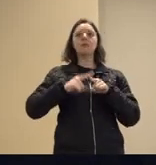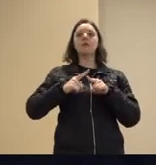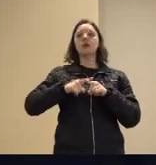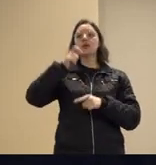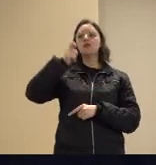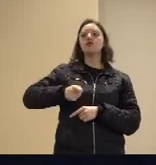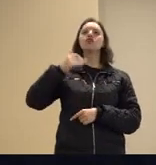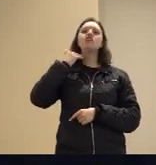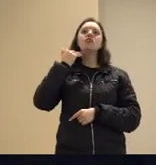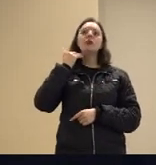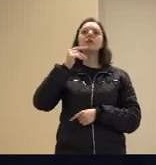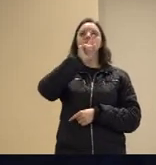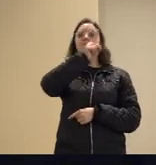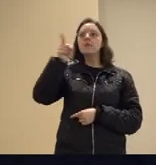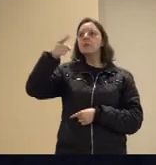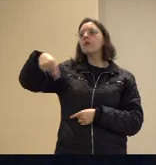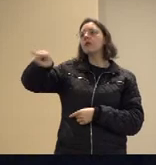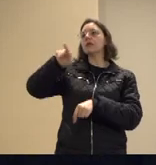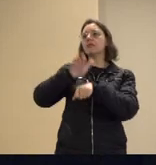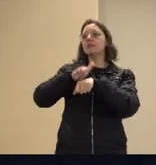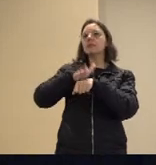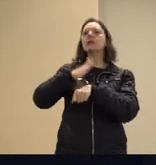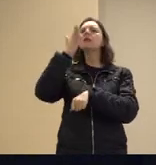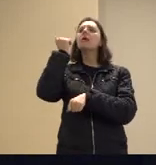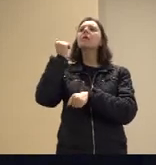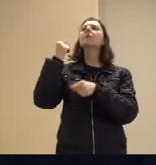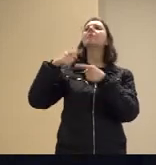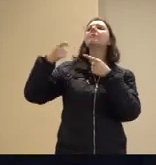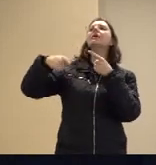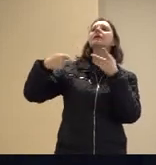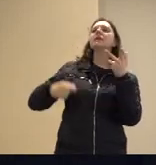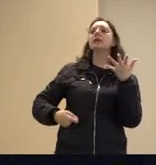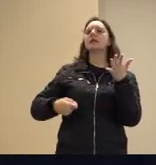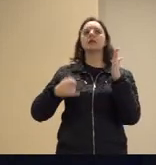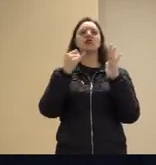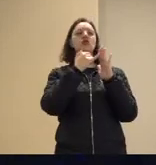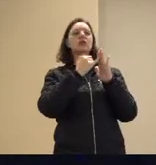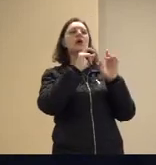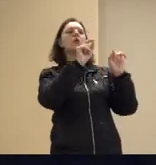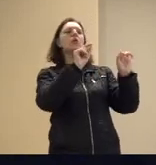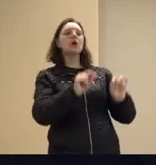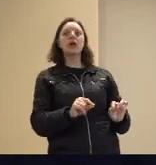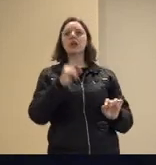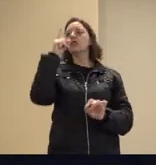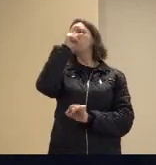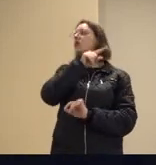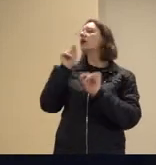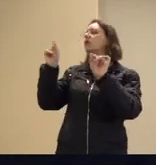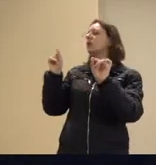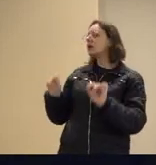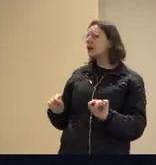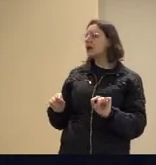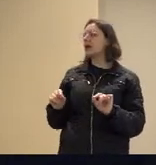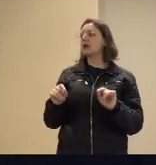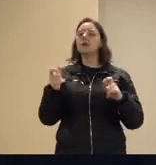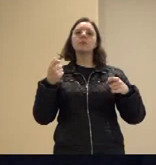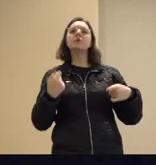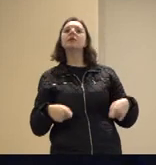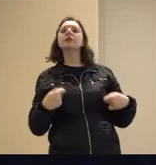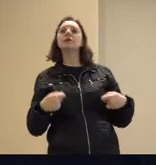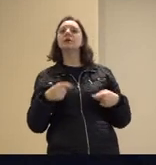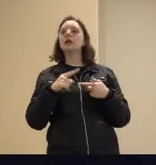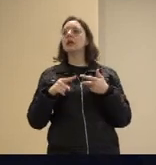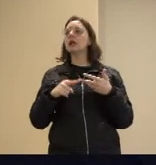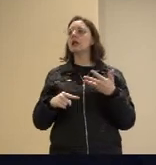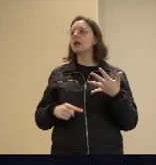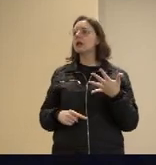demandarão os senhores para saber dos serviços, das instituições, das dificuldades, das necessidades a